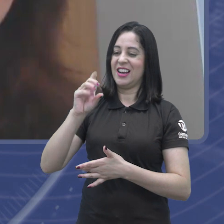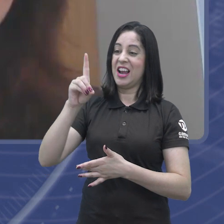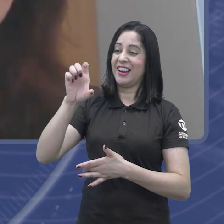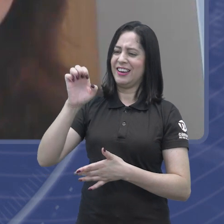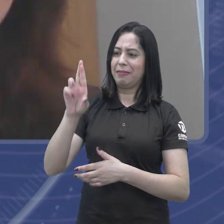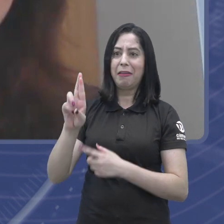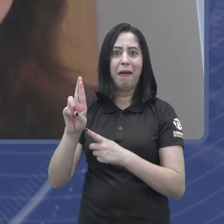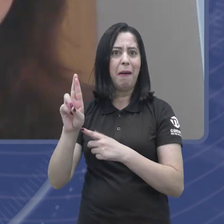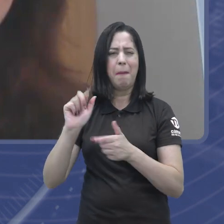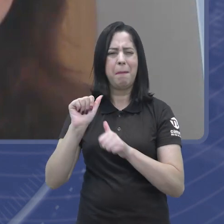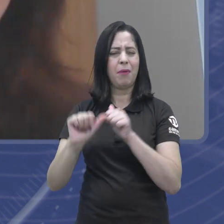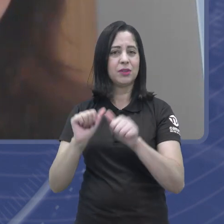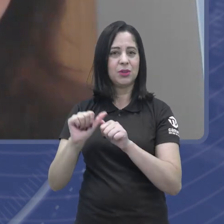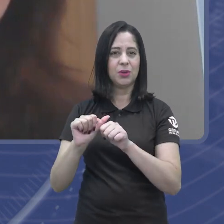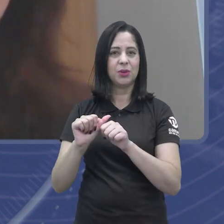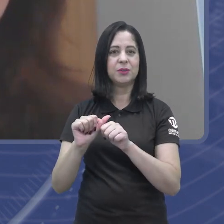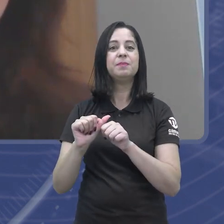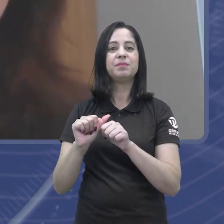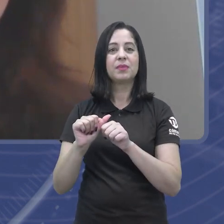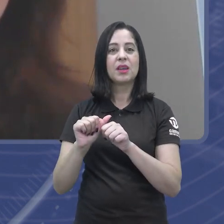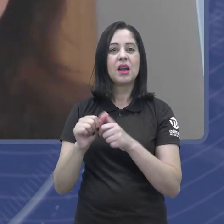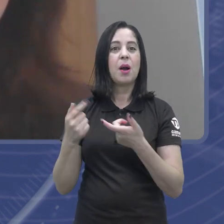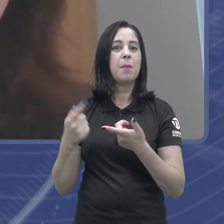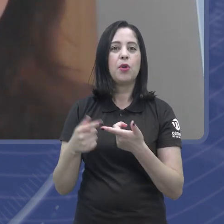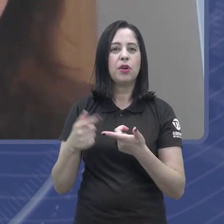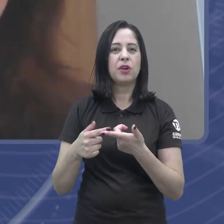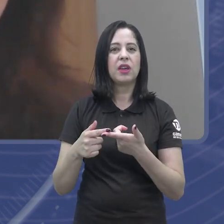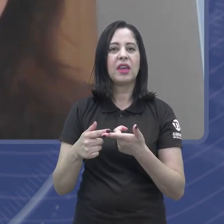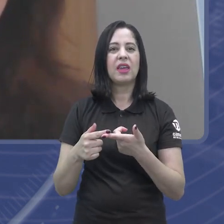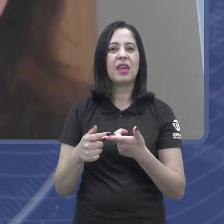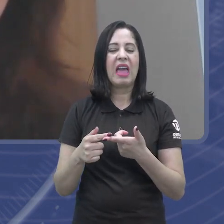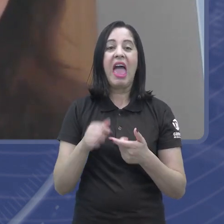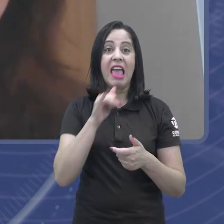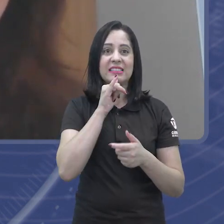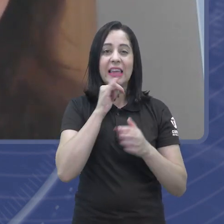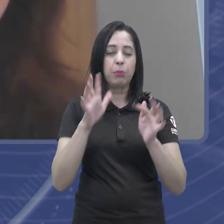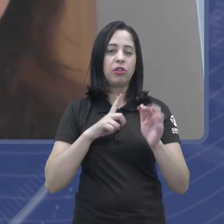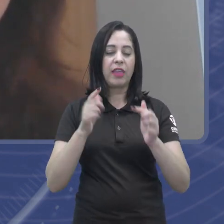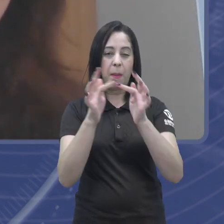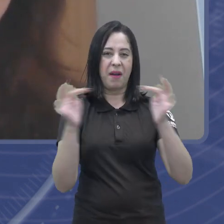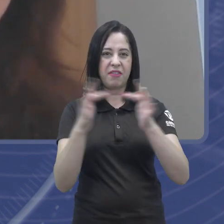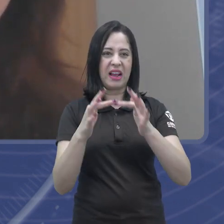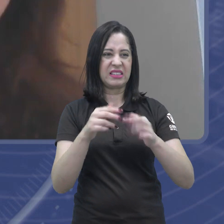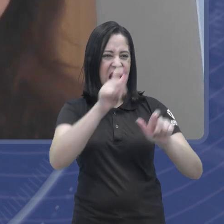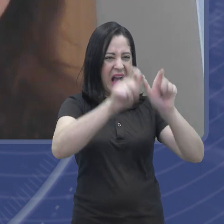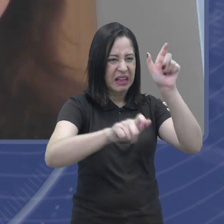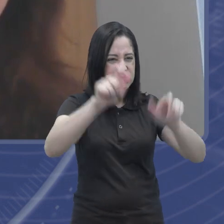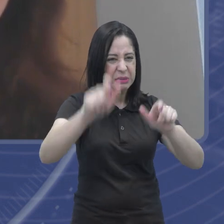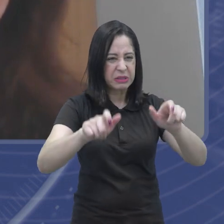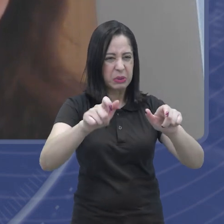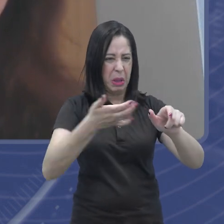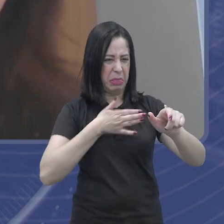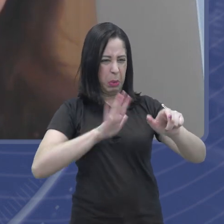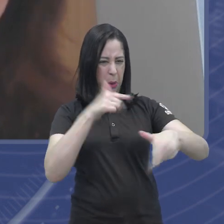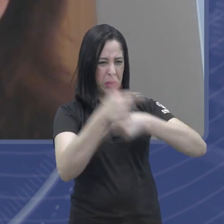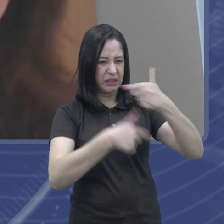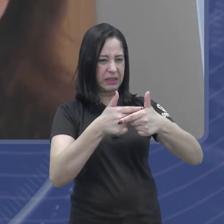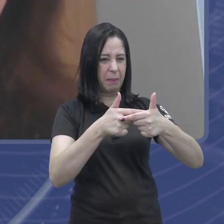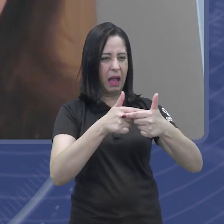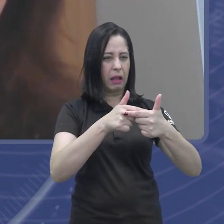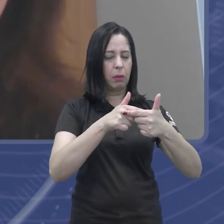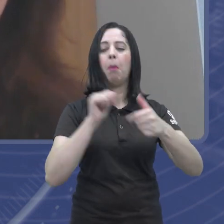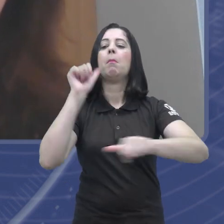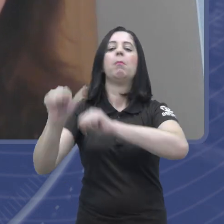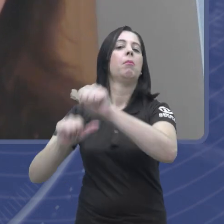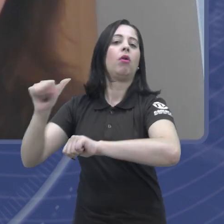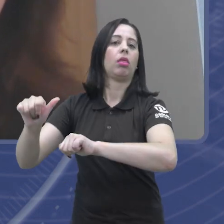muito clichê que acaba sendo aquela de que as pessoas não trocam de emprego, elas trocam de chefes, né? Então, a